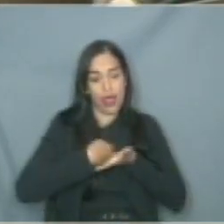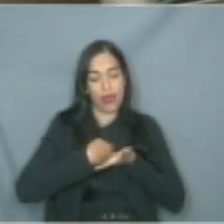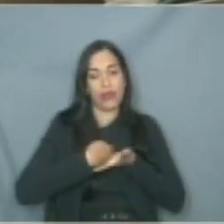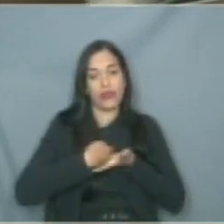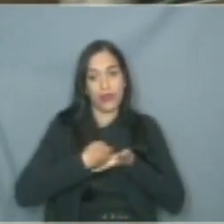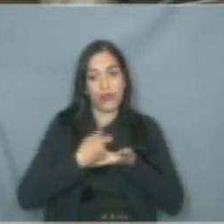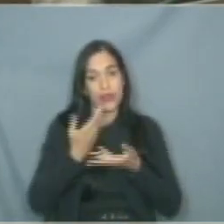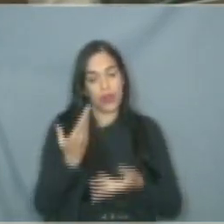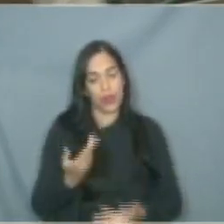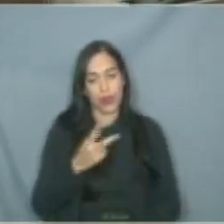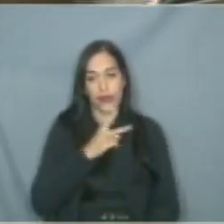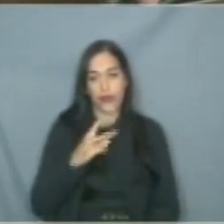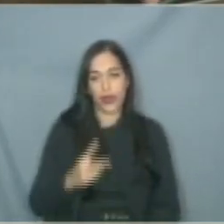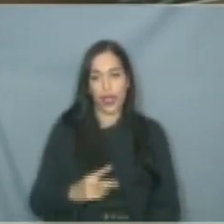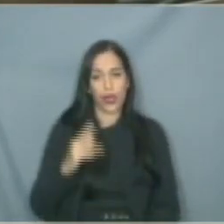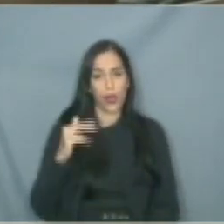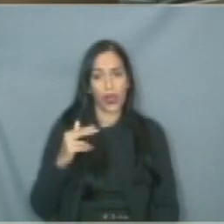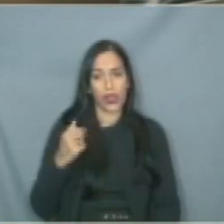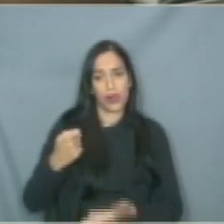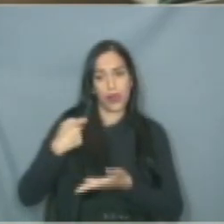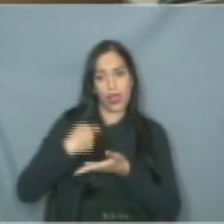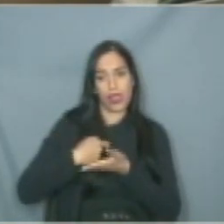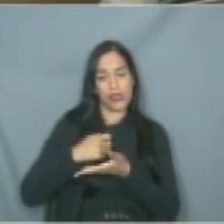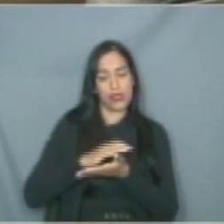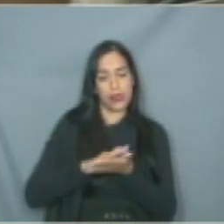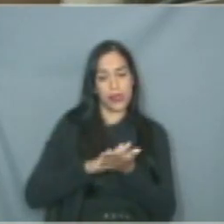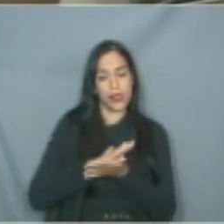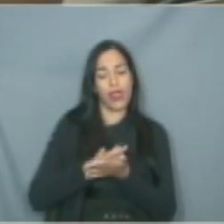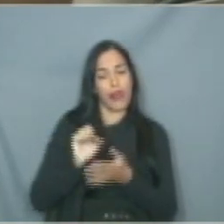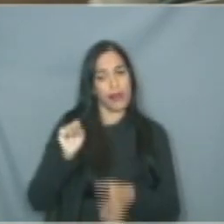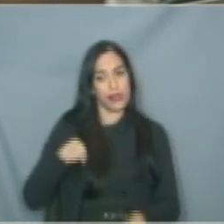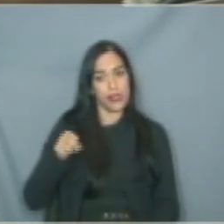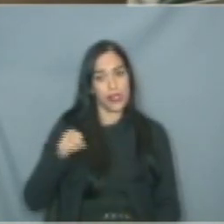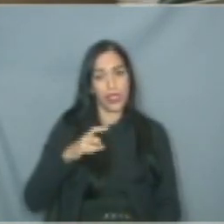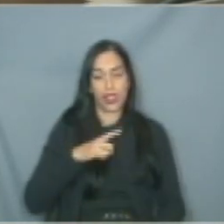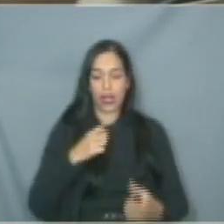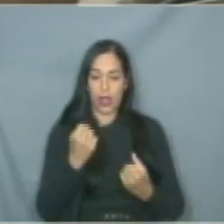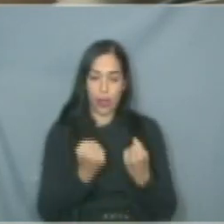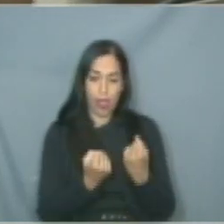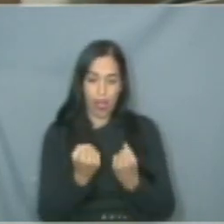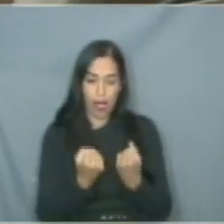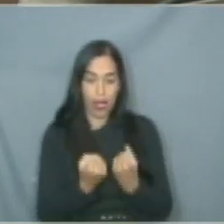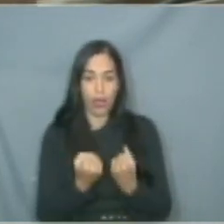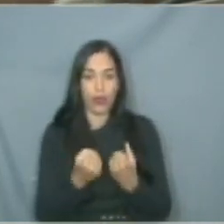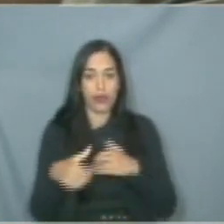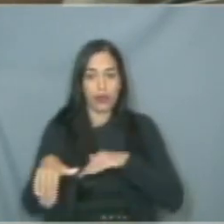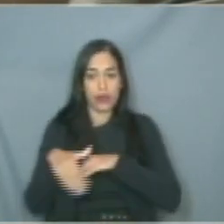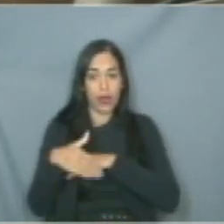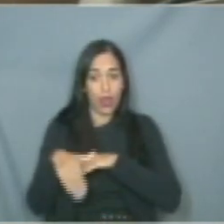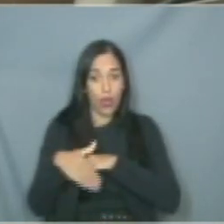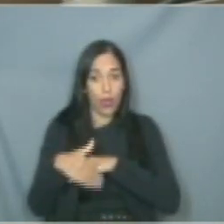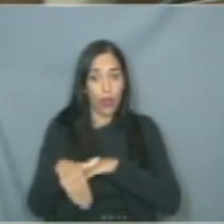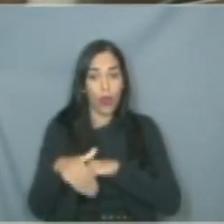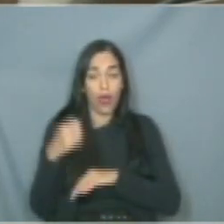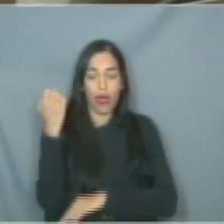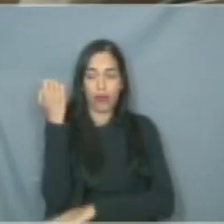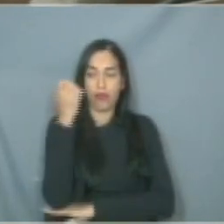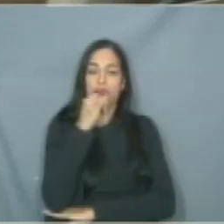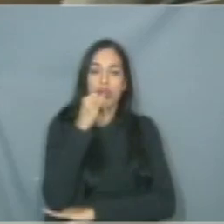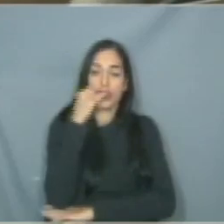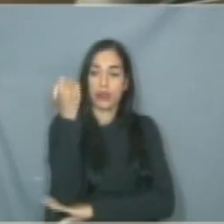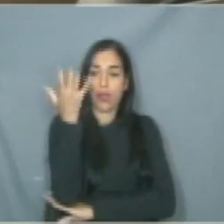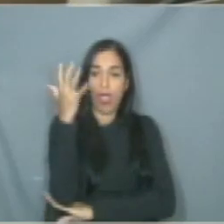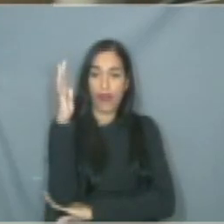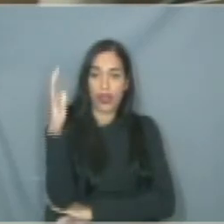pelo vereador que nunca é ressarcido. E é assim, quando você tem um carro colocado na rua e essa árvore cai, se